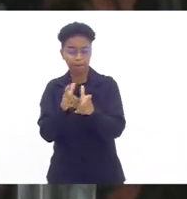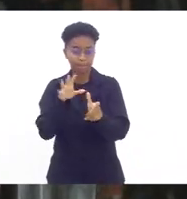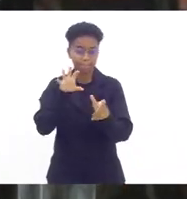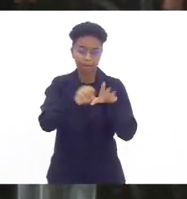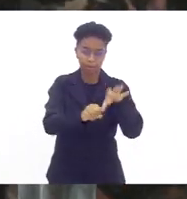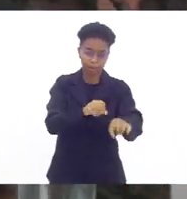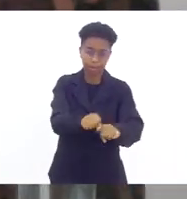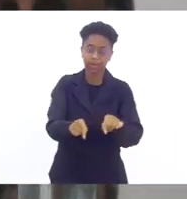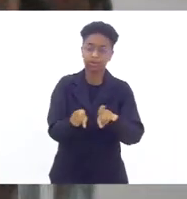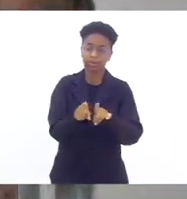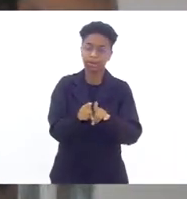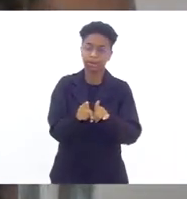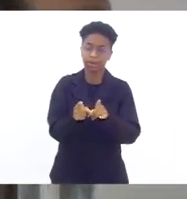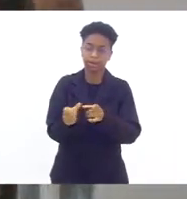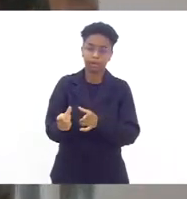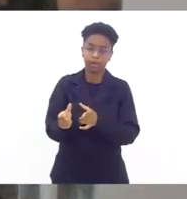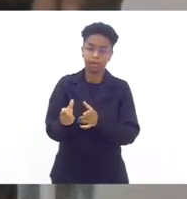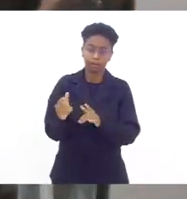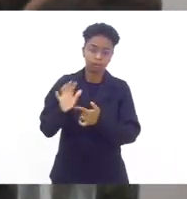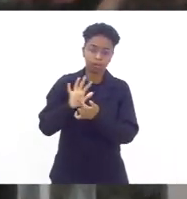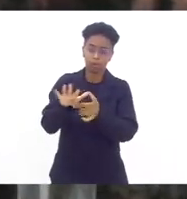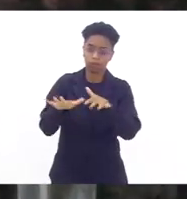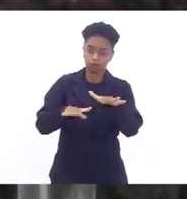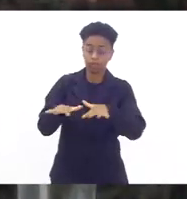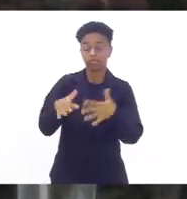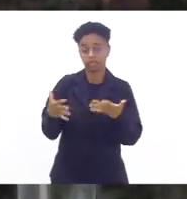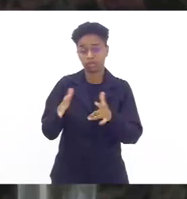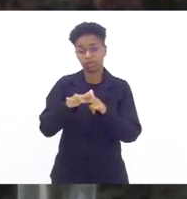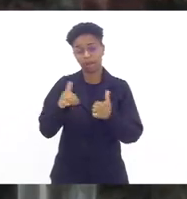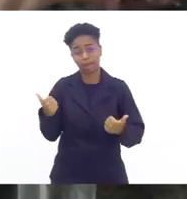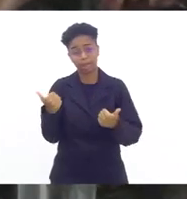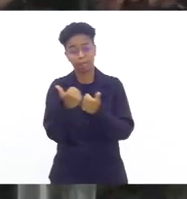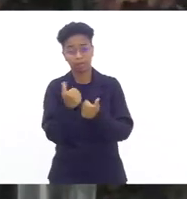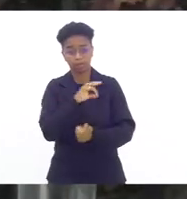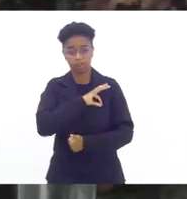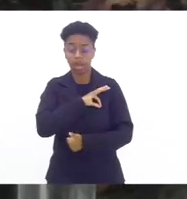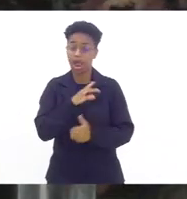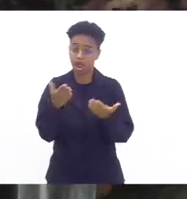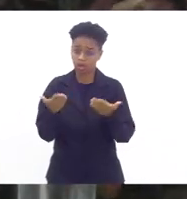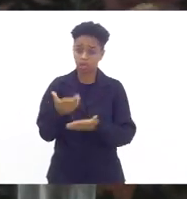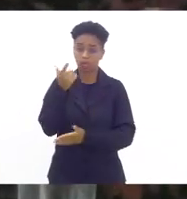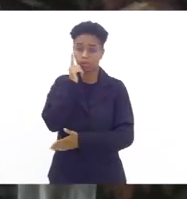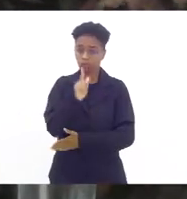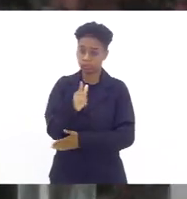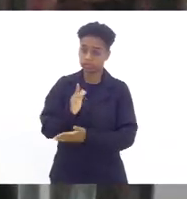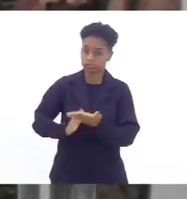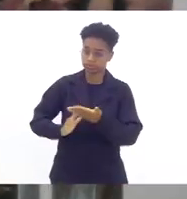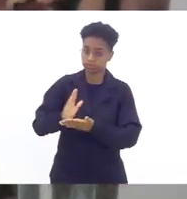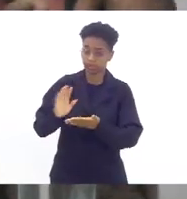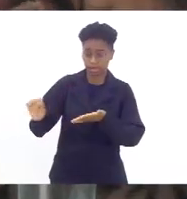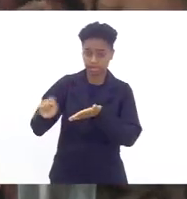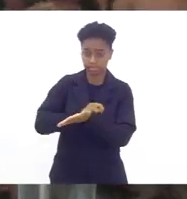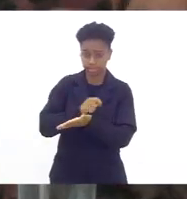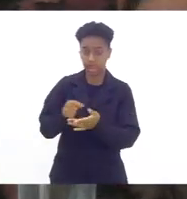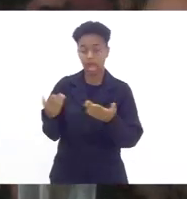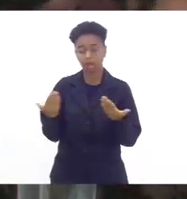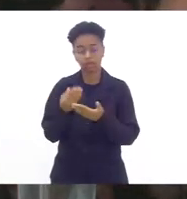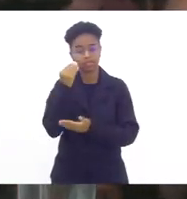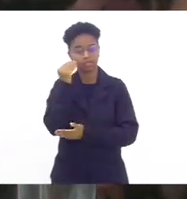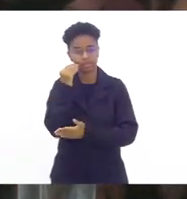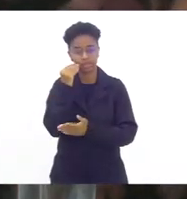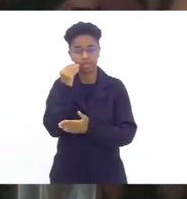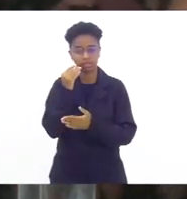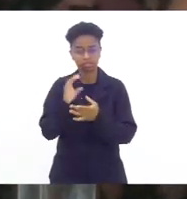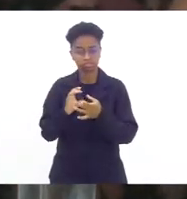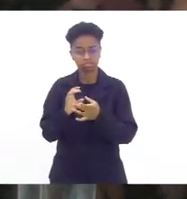morrer menos e graças ao apoio desses policiais A lei foi sancionado garantir na briga para ela ser completamente cumprida ela já tá sendo